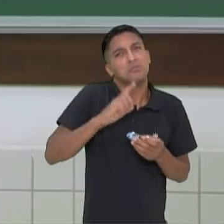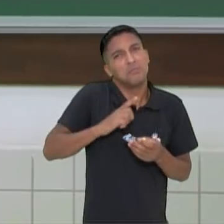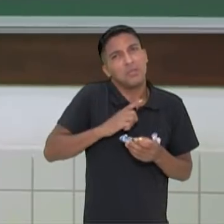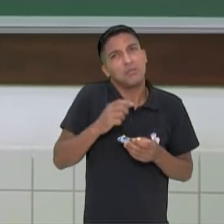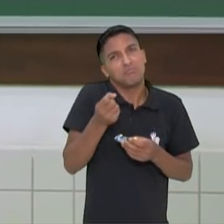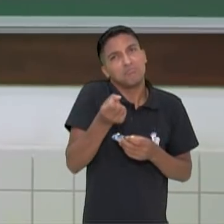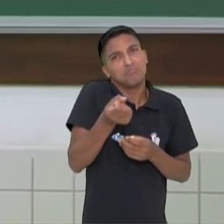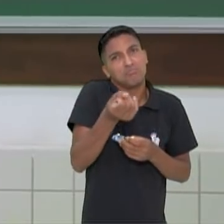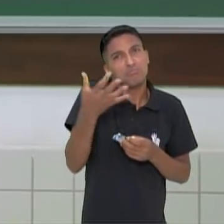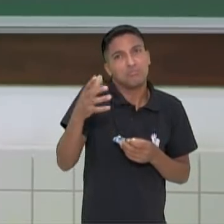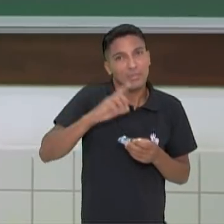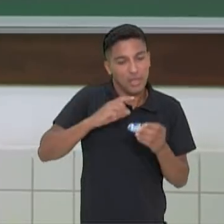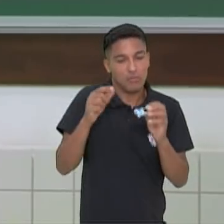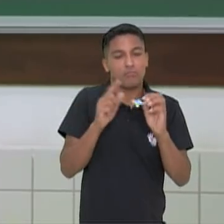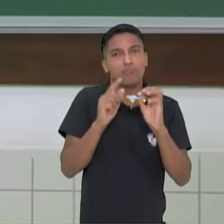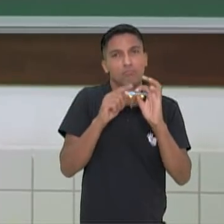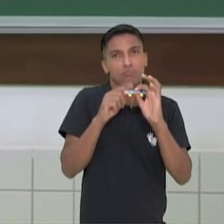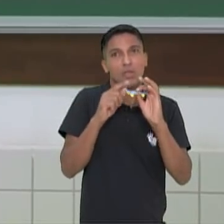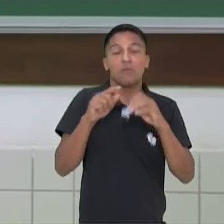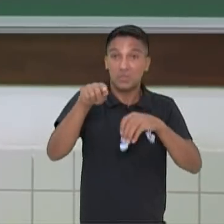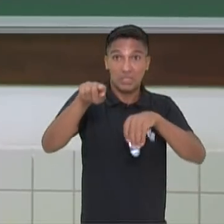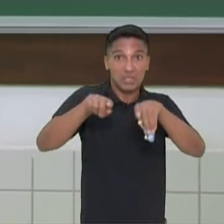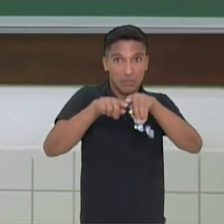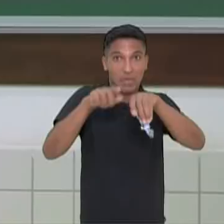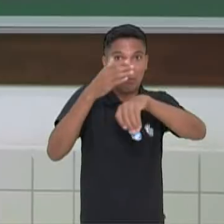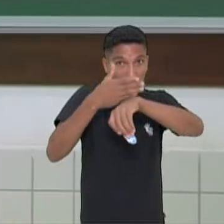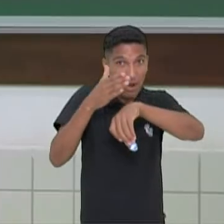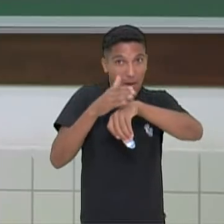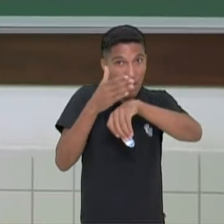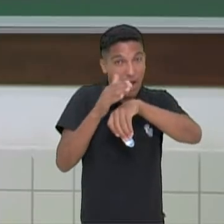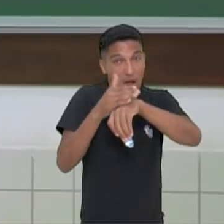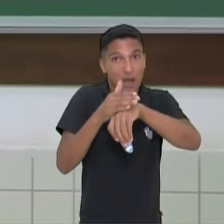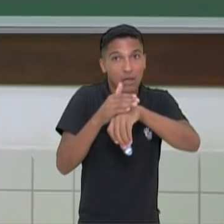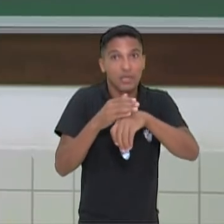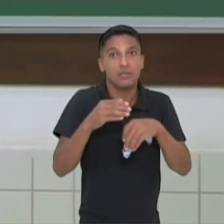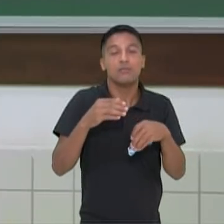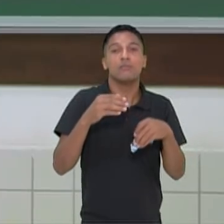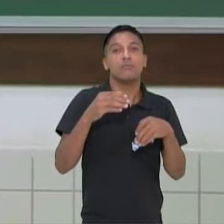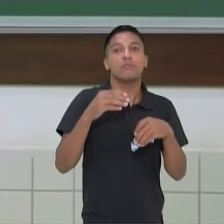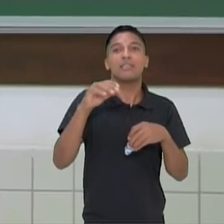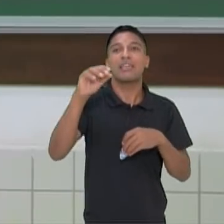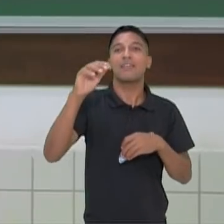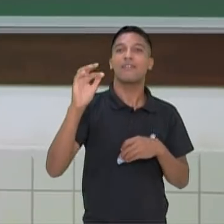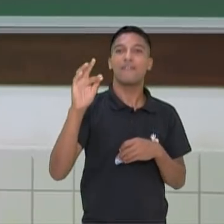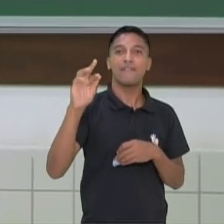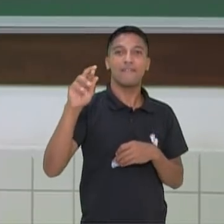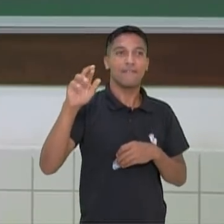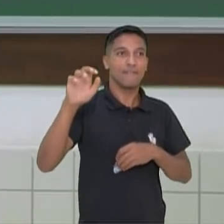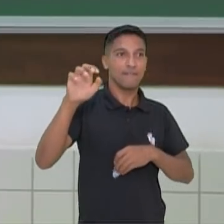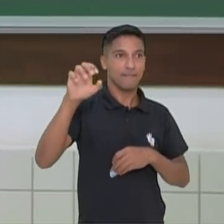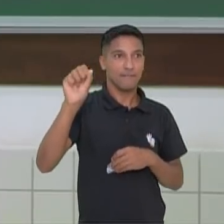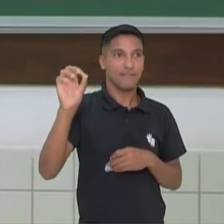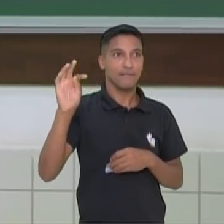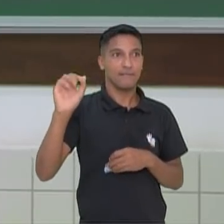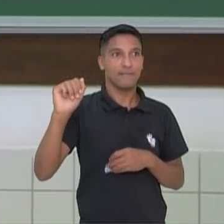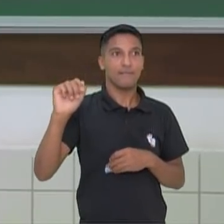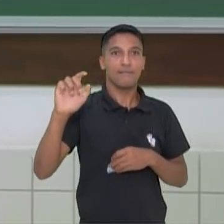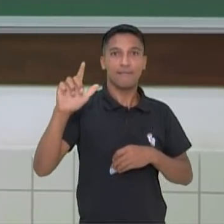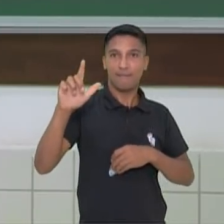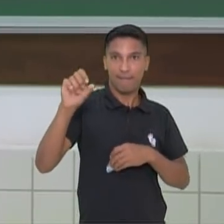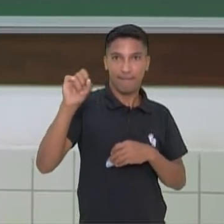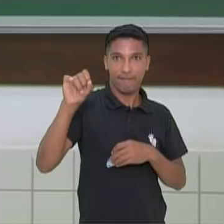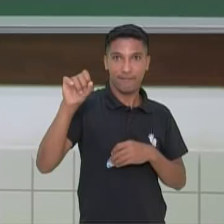pratiquem, né? Talvez no estilo freestyle, ou tenha uma rampa aí perto da sua casa, uma mini rampa, faça